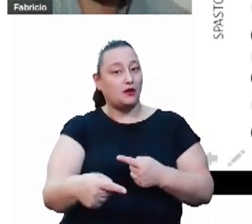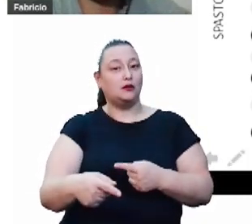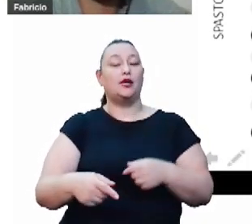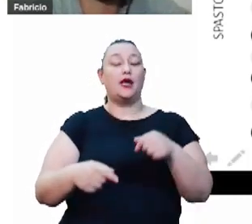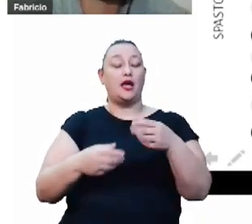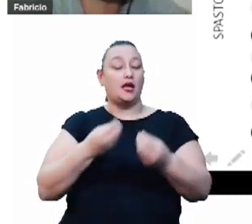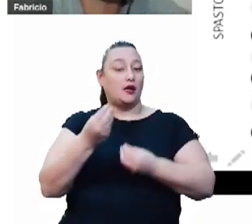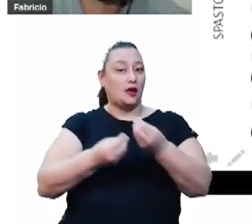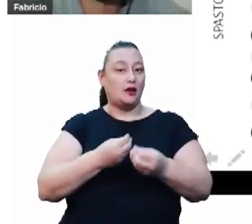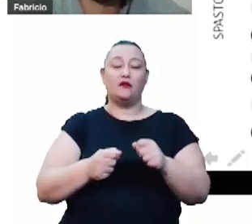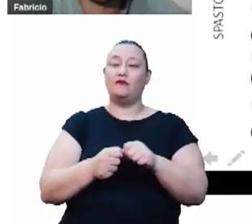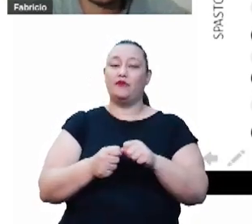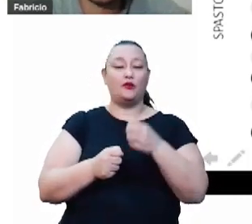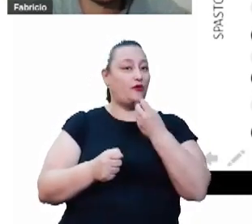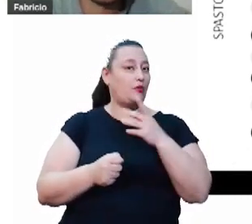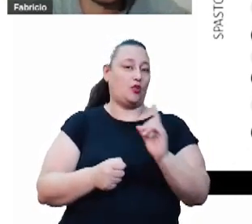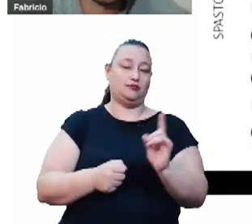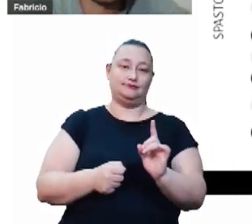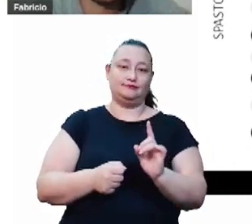método não foi efetivo.